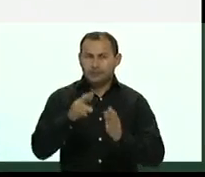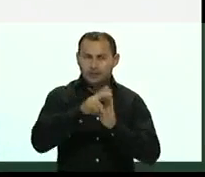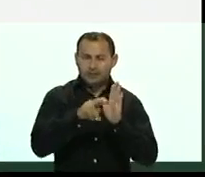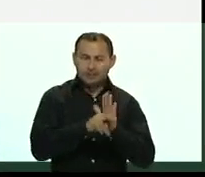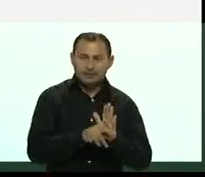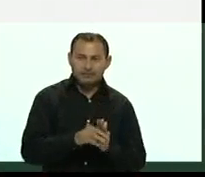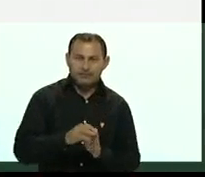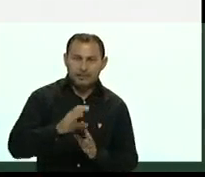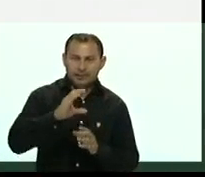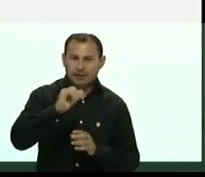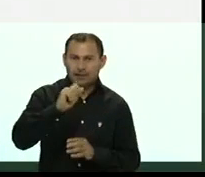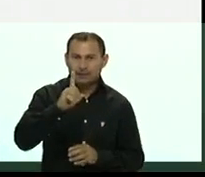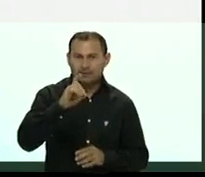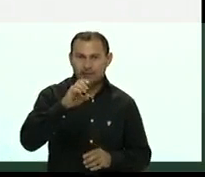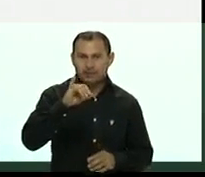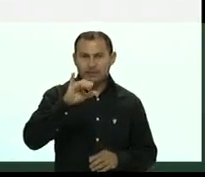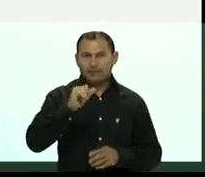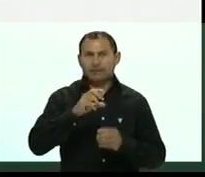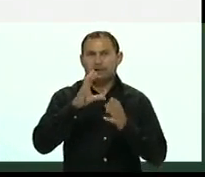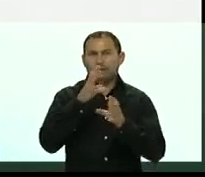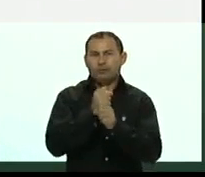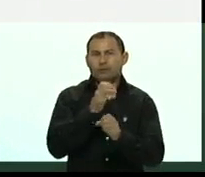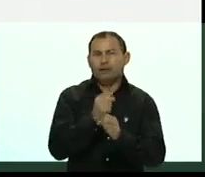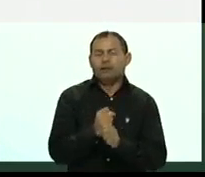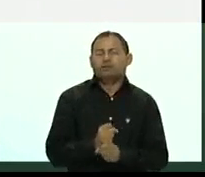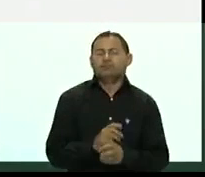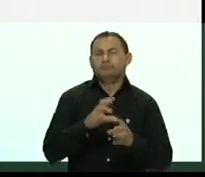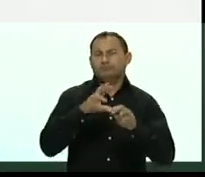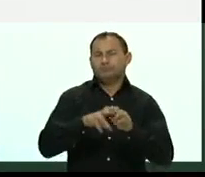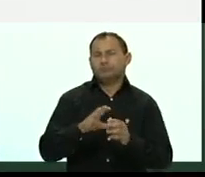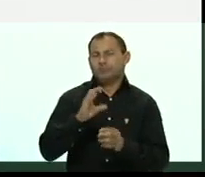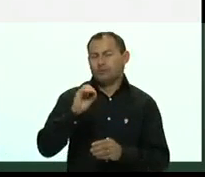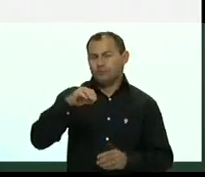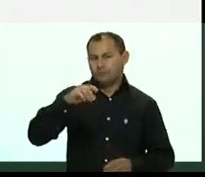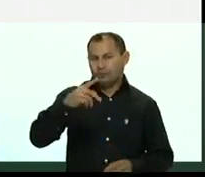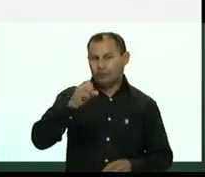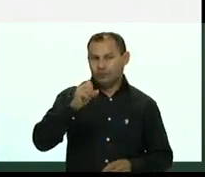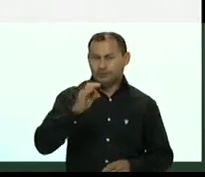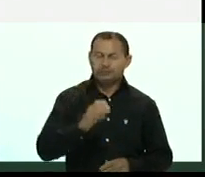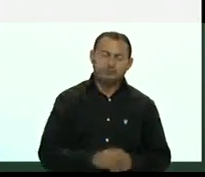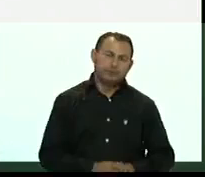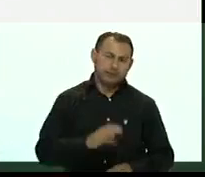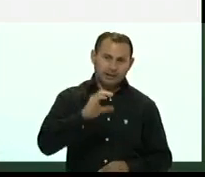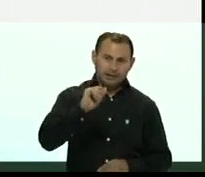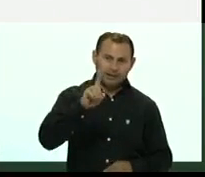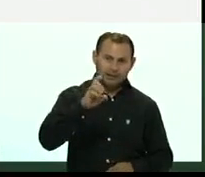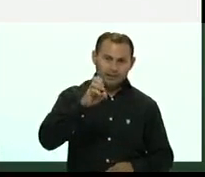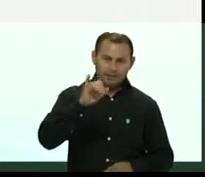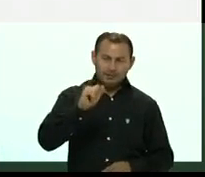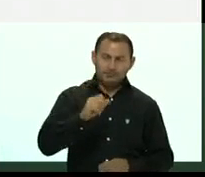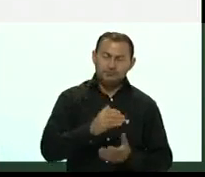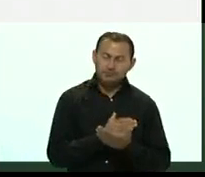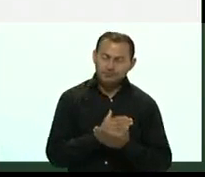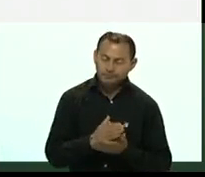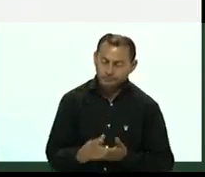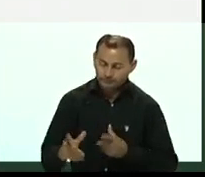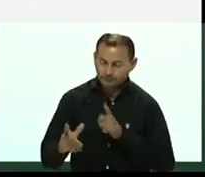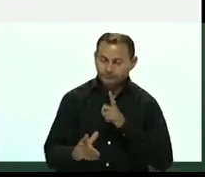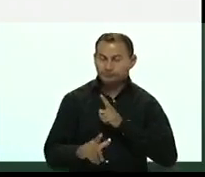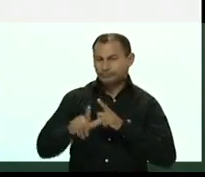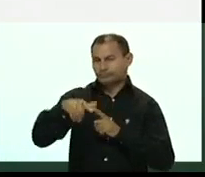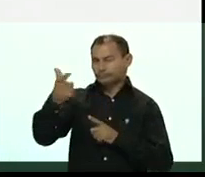da cadeia para calcular a derivada dessa função composta. Então, agora começa a ter